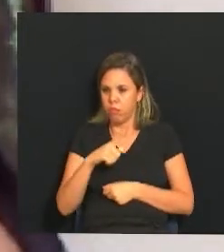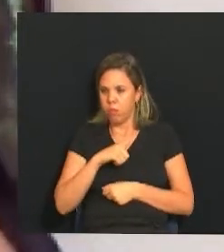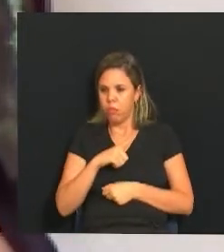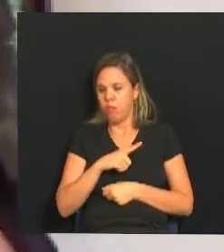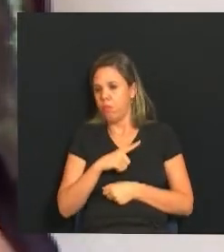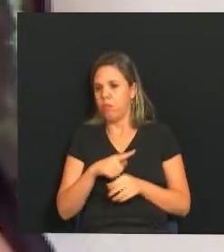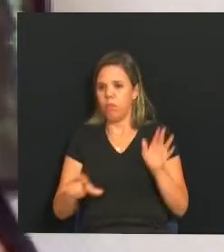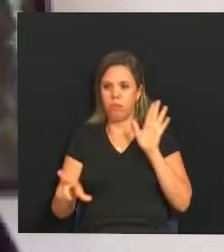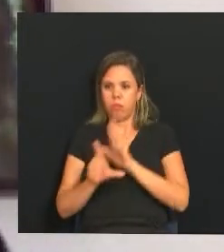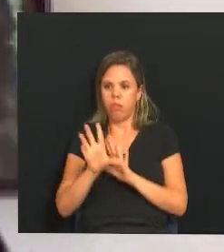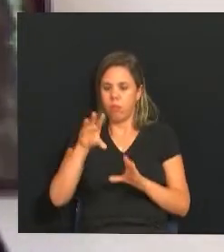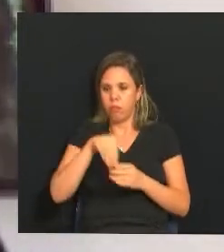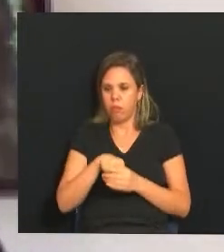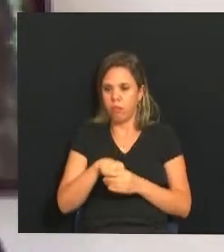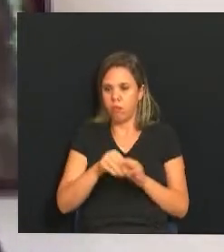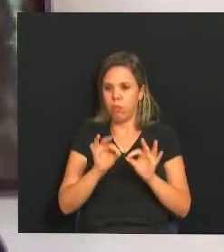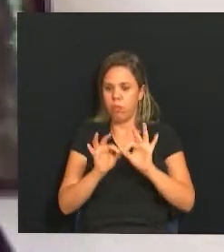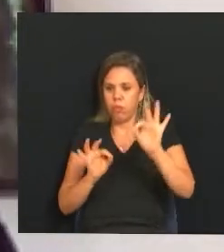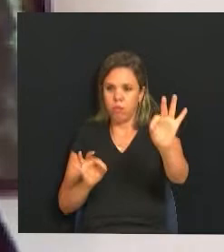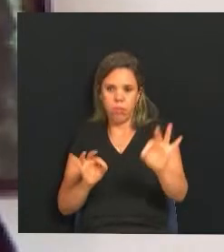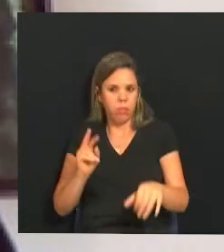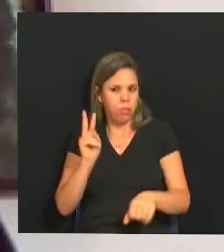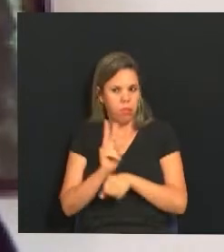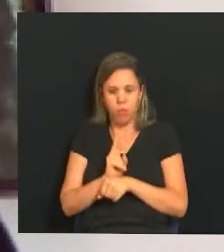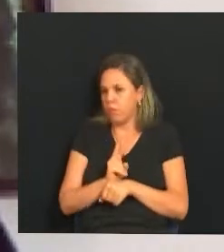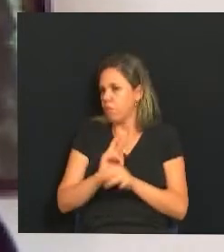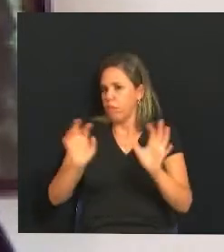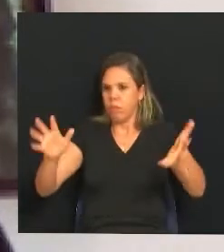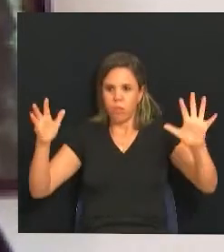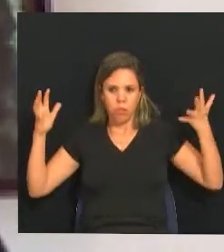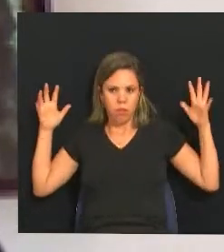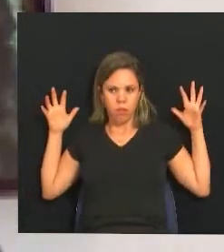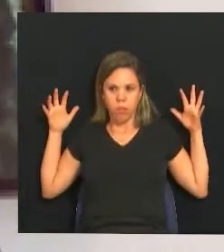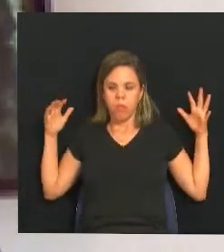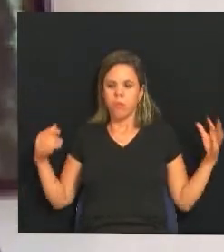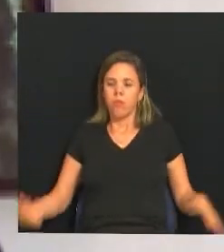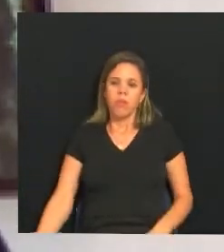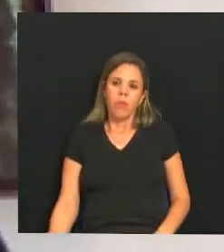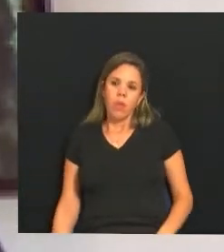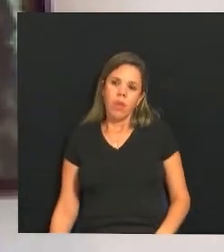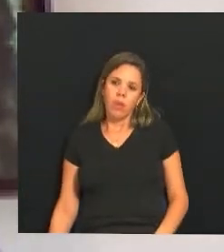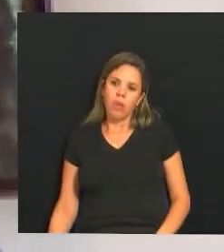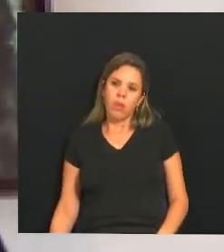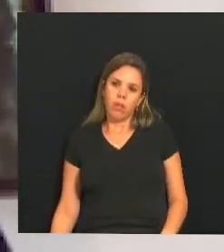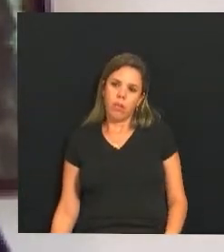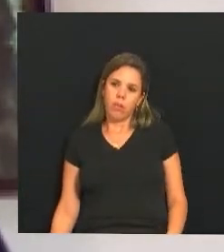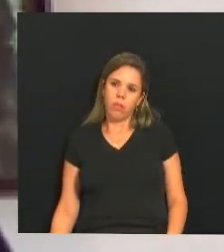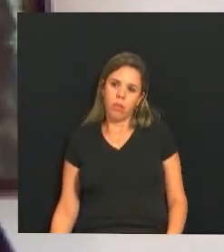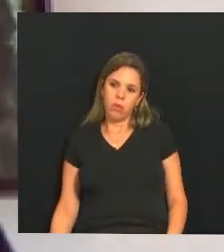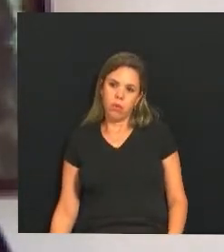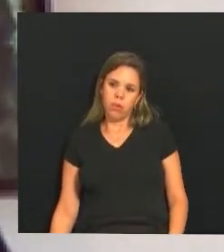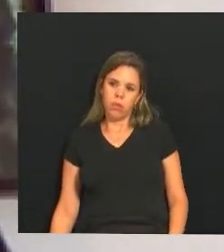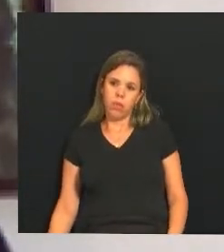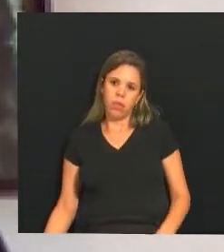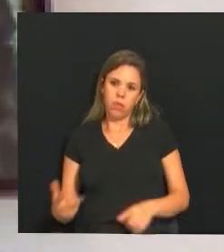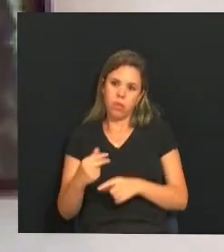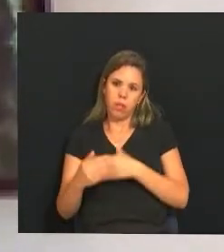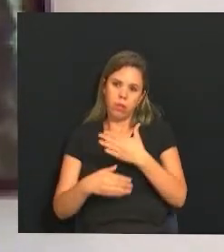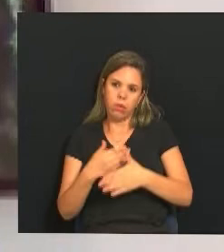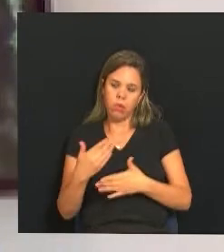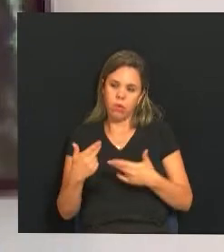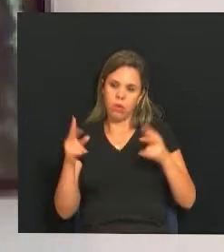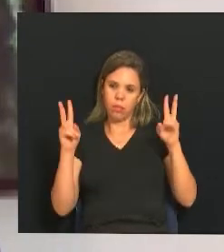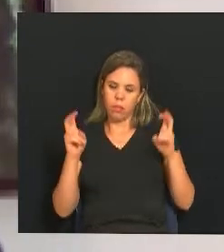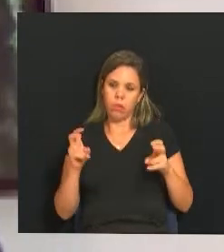em lei essa metragem de preservação de matas, né, de florestas. Então, a gente talvez saia na frente aí em